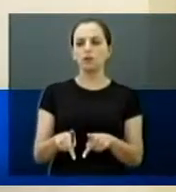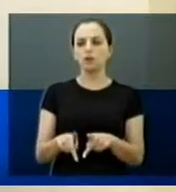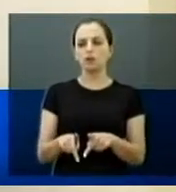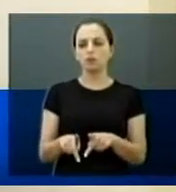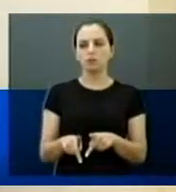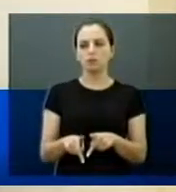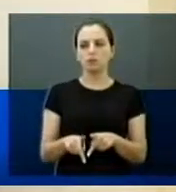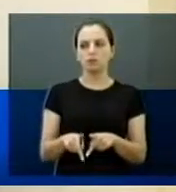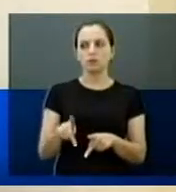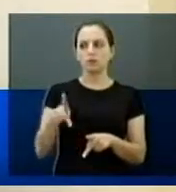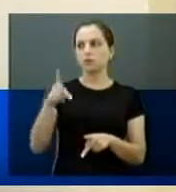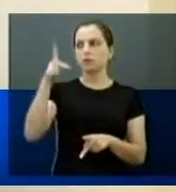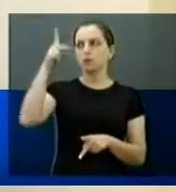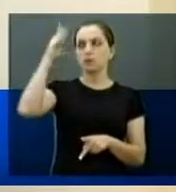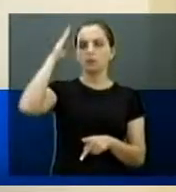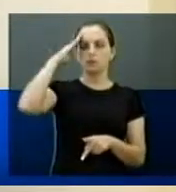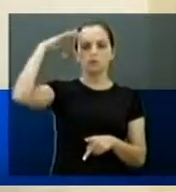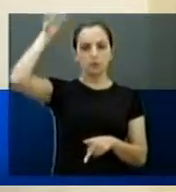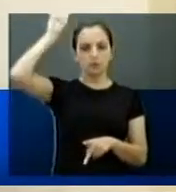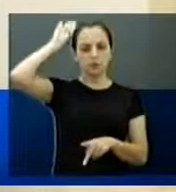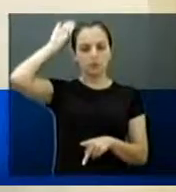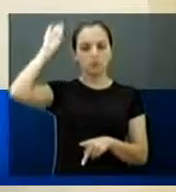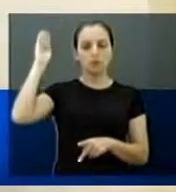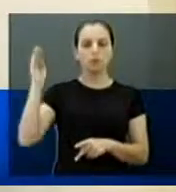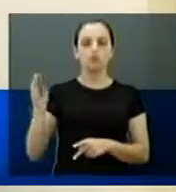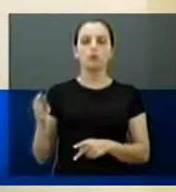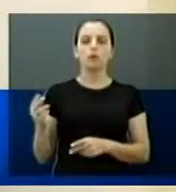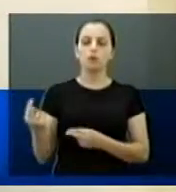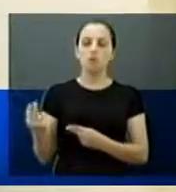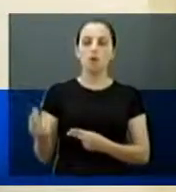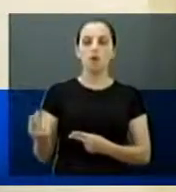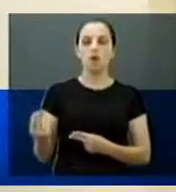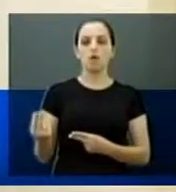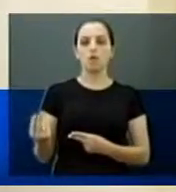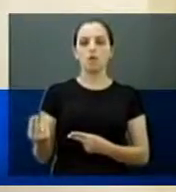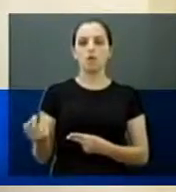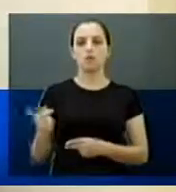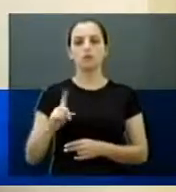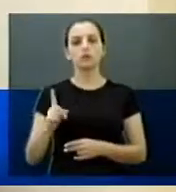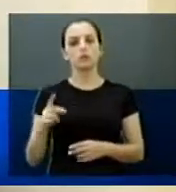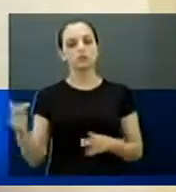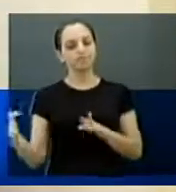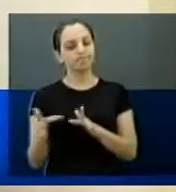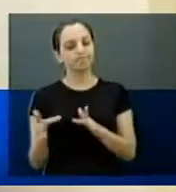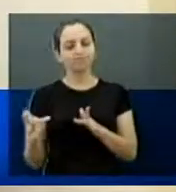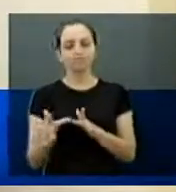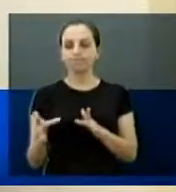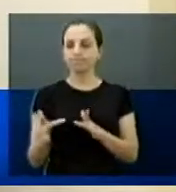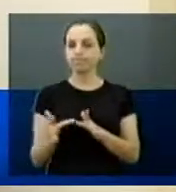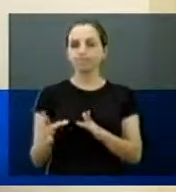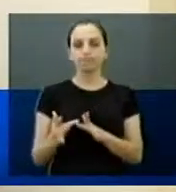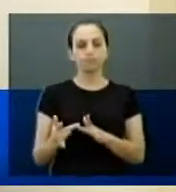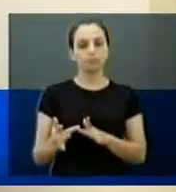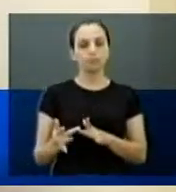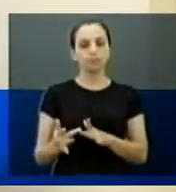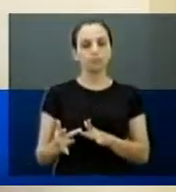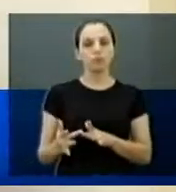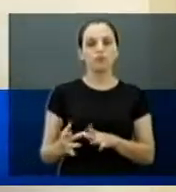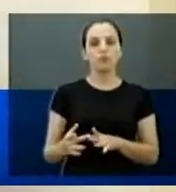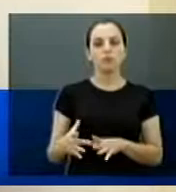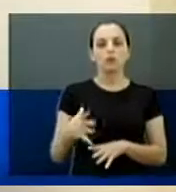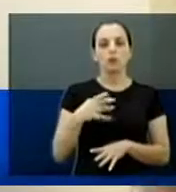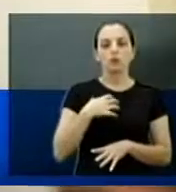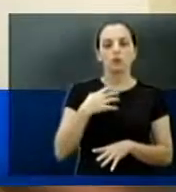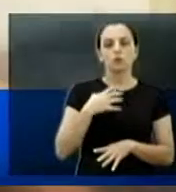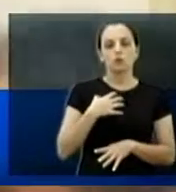teríamos feito a mesma opção. O que não concordo é com a condição,